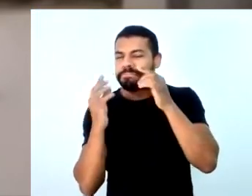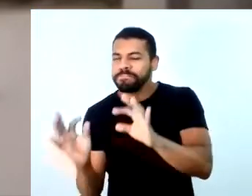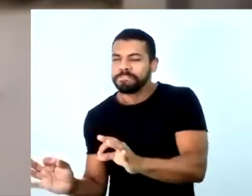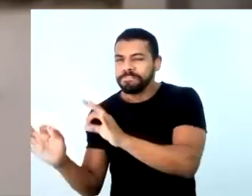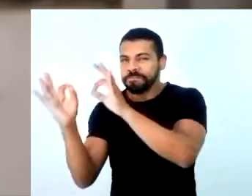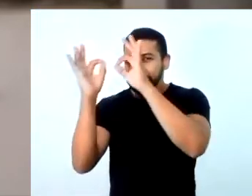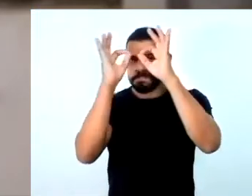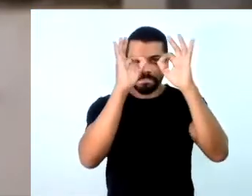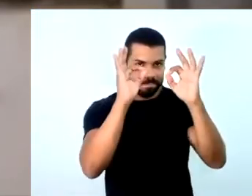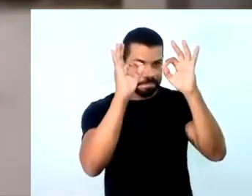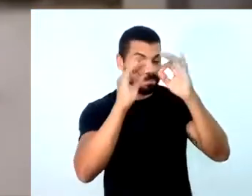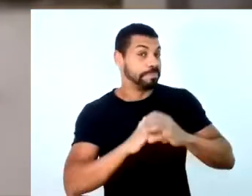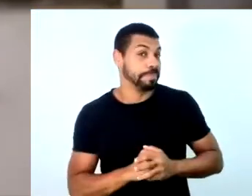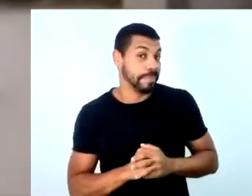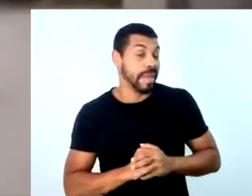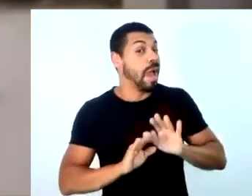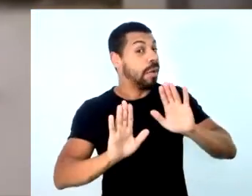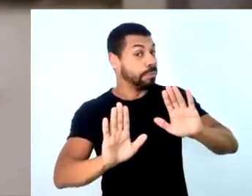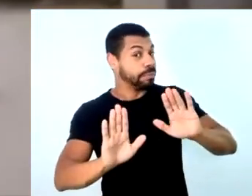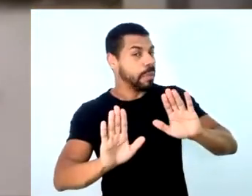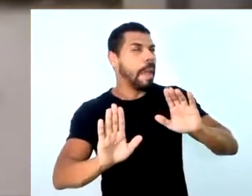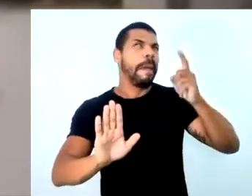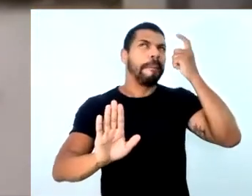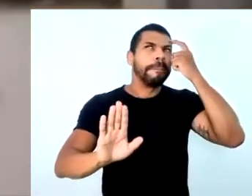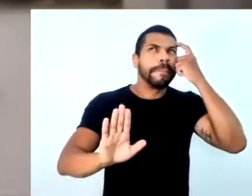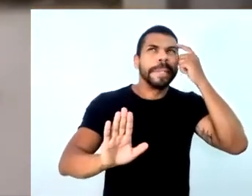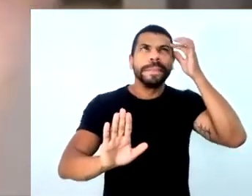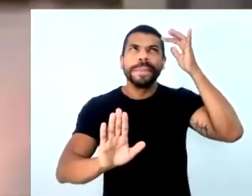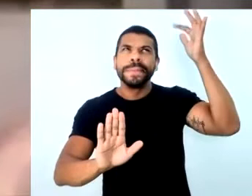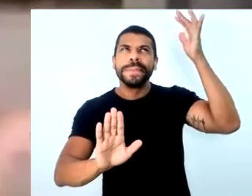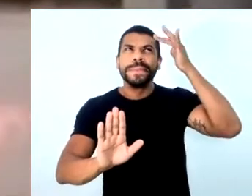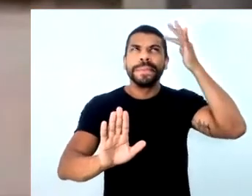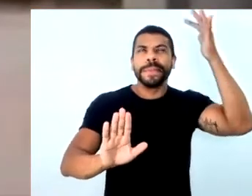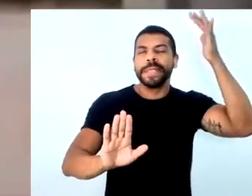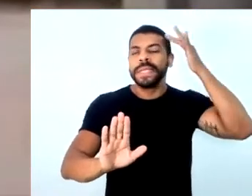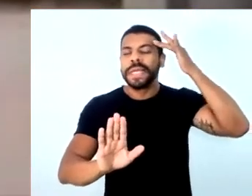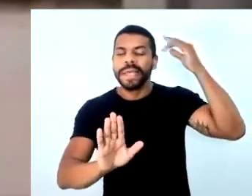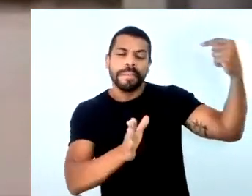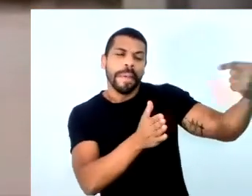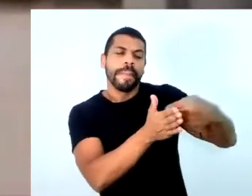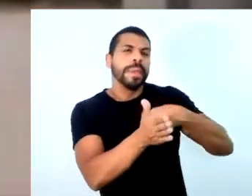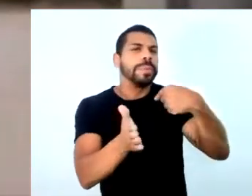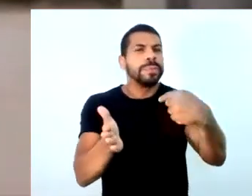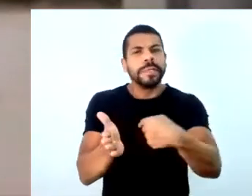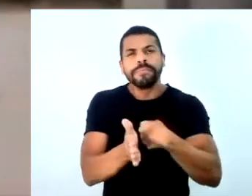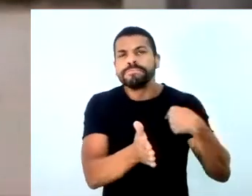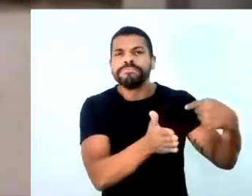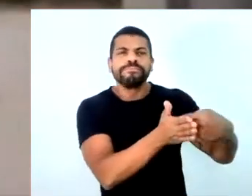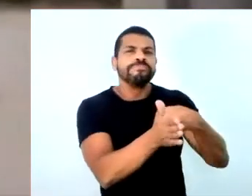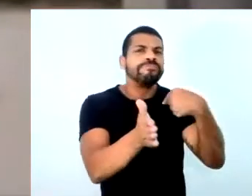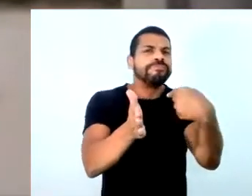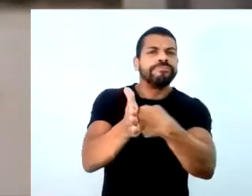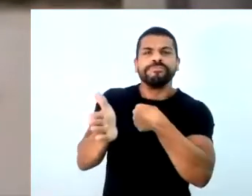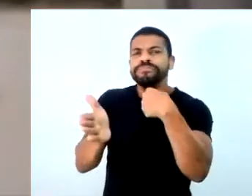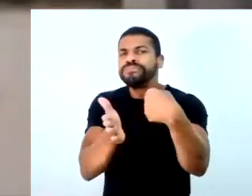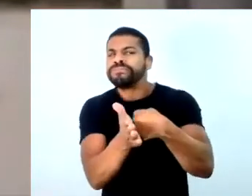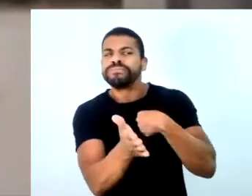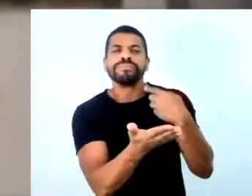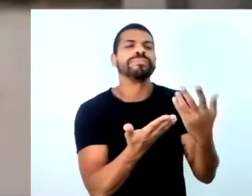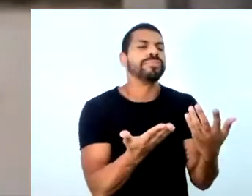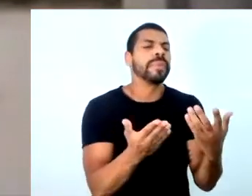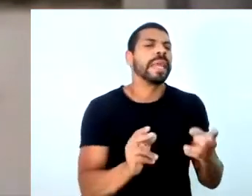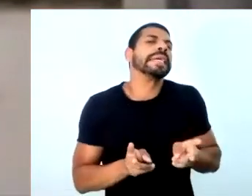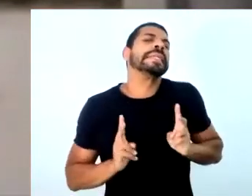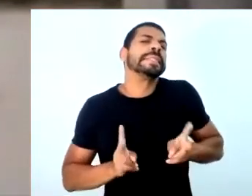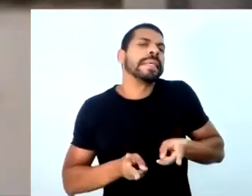interlocutores, quem está aí ouvindo. Então, pensando nisso, eu peguei a pergunta que mais me fazem,